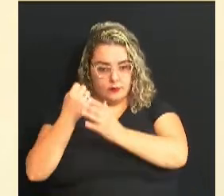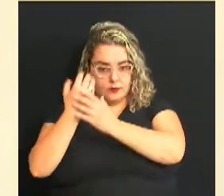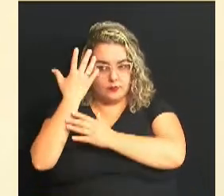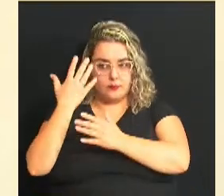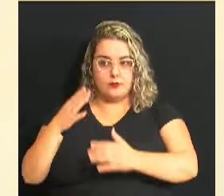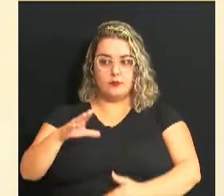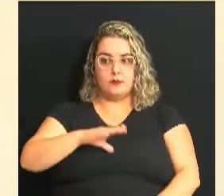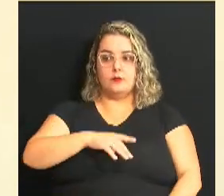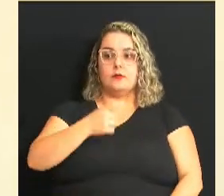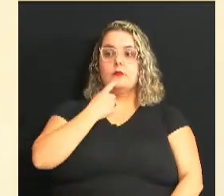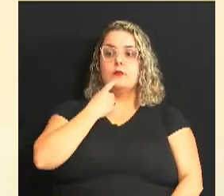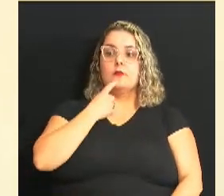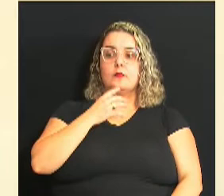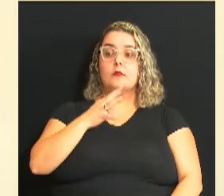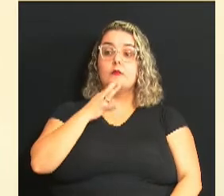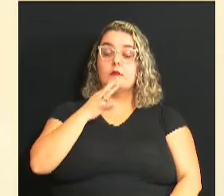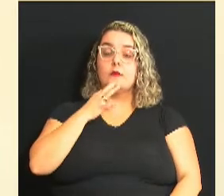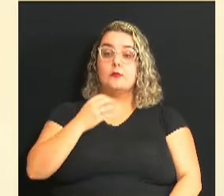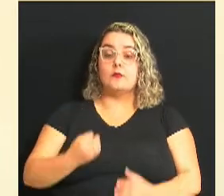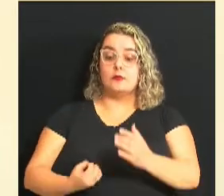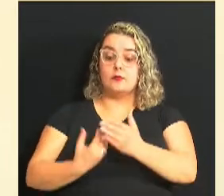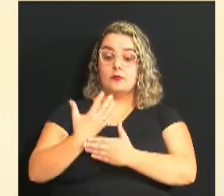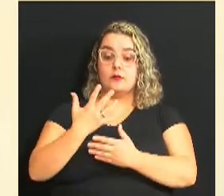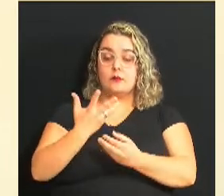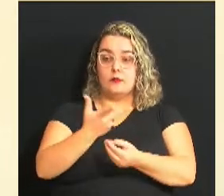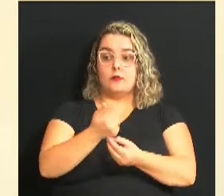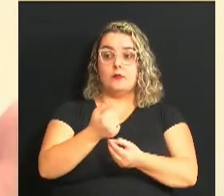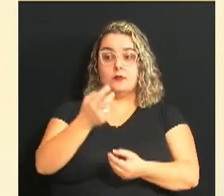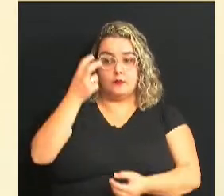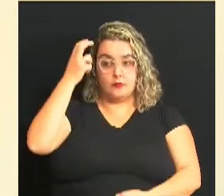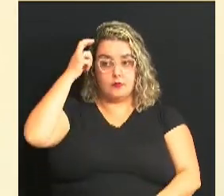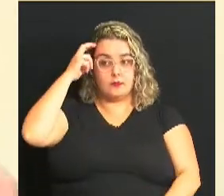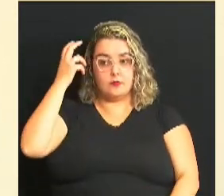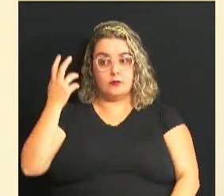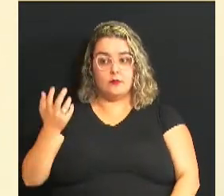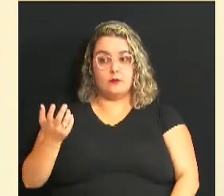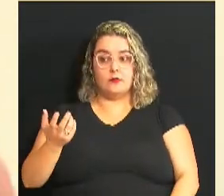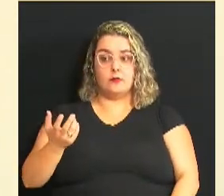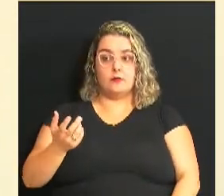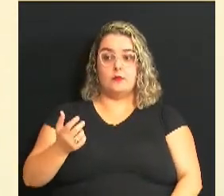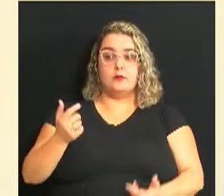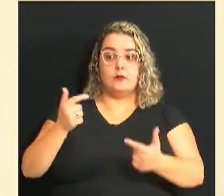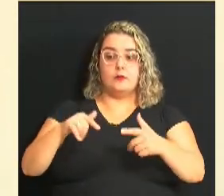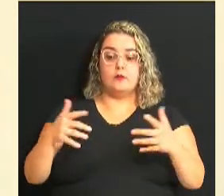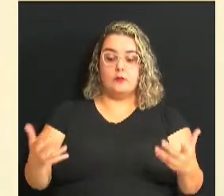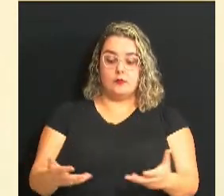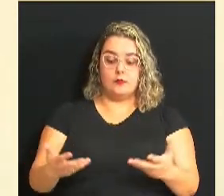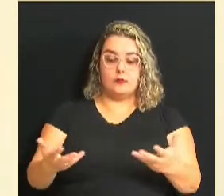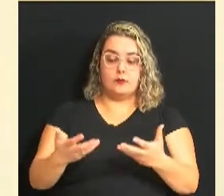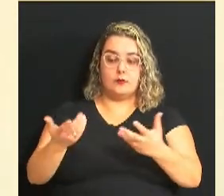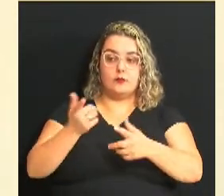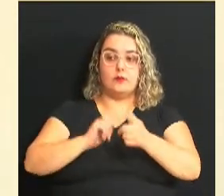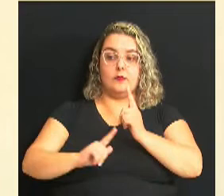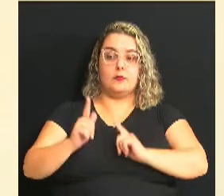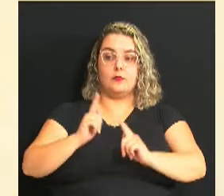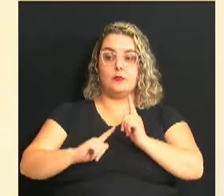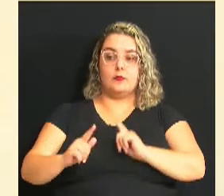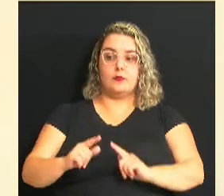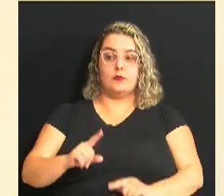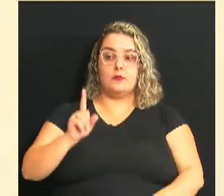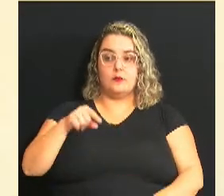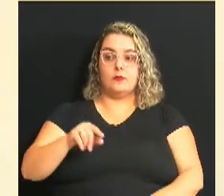pela sua produção artística e cultural, e aonde que essa produção é fomentada, é gestada, são